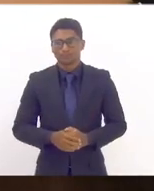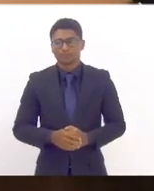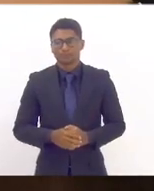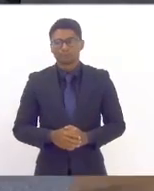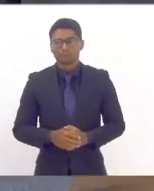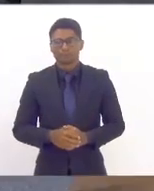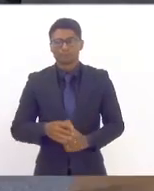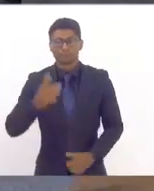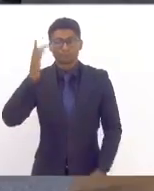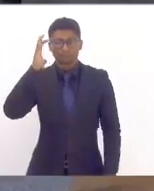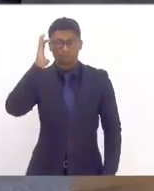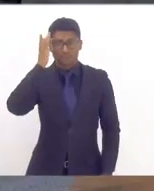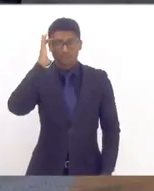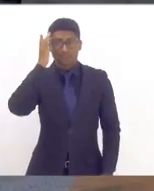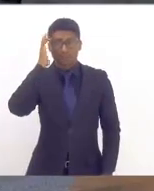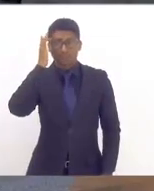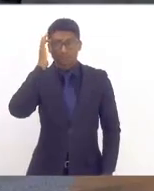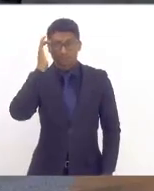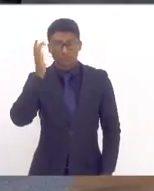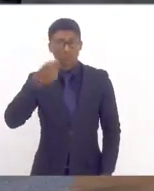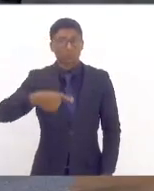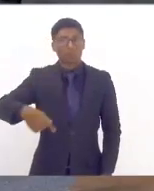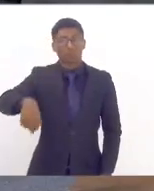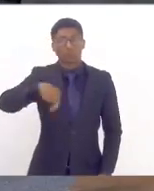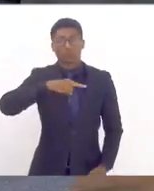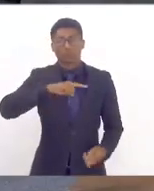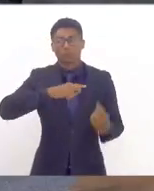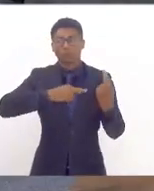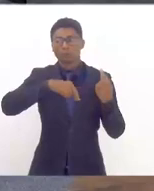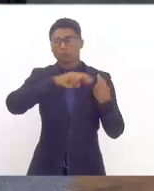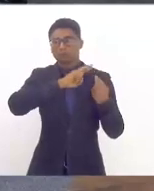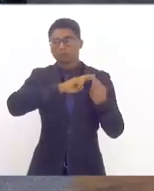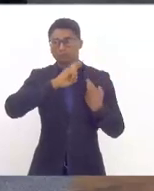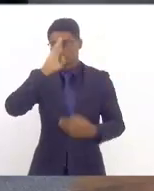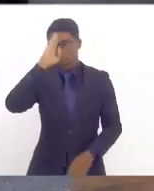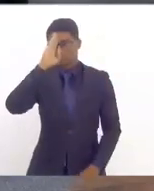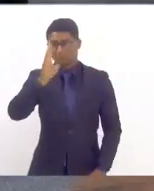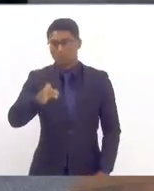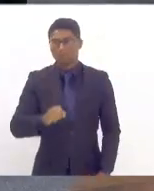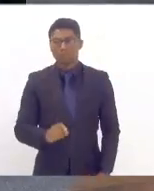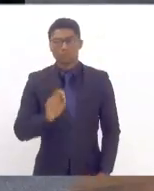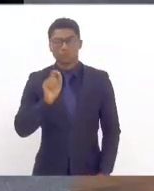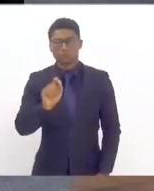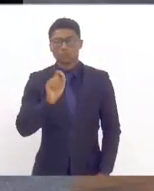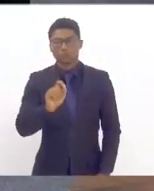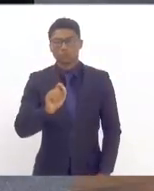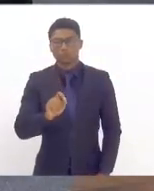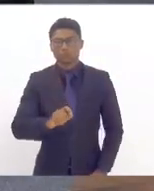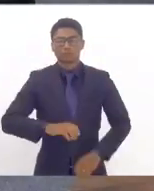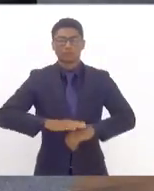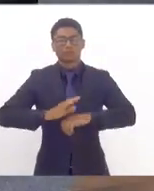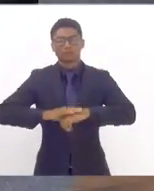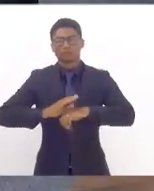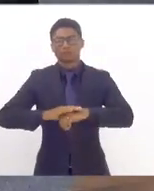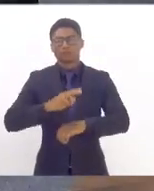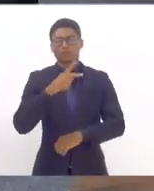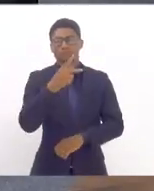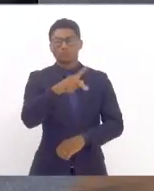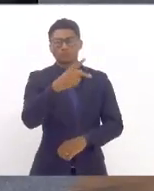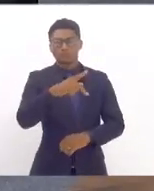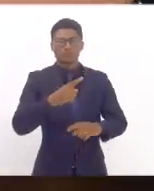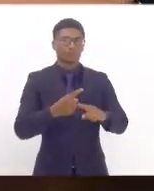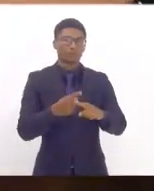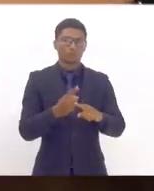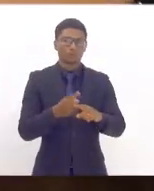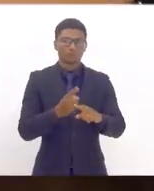que a tarefa Central Deputado Chico Machado é sua por quê